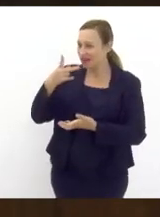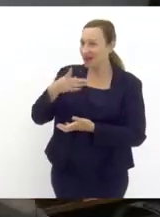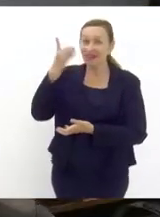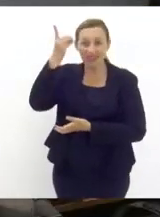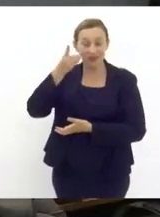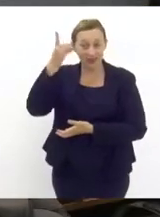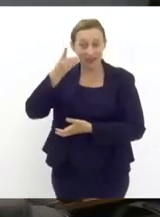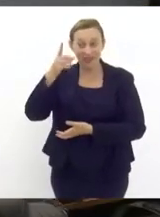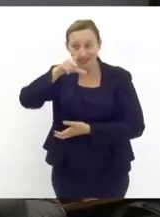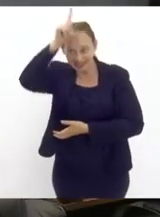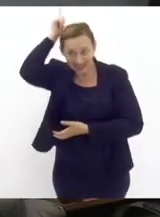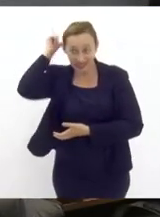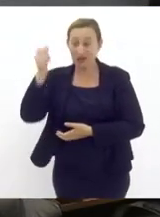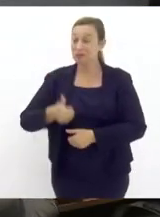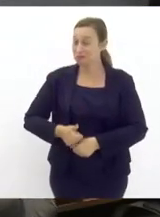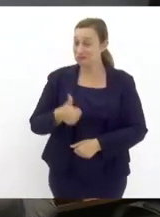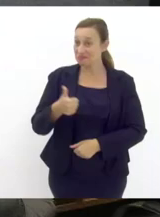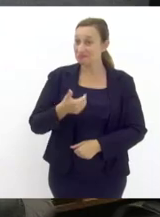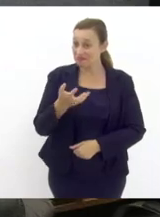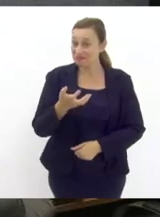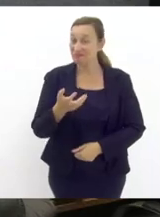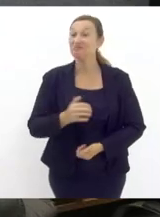primeira fala